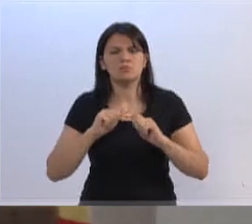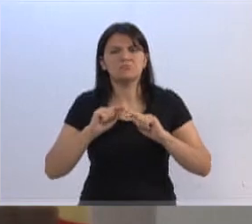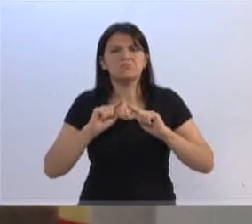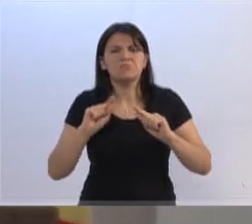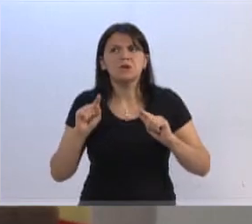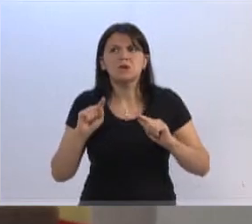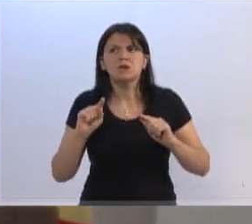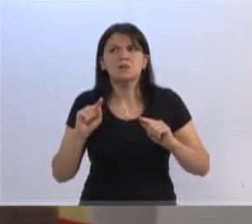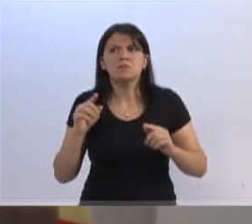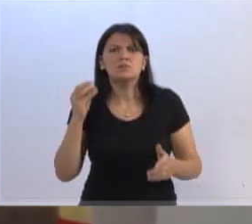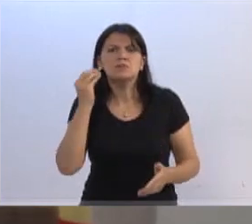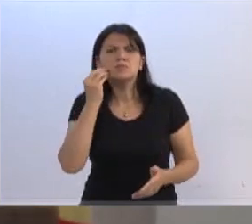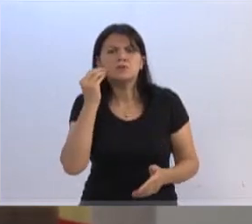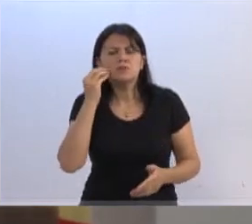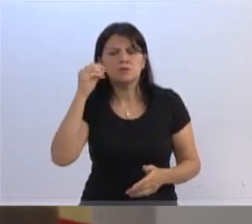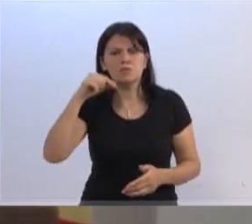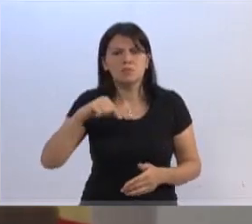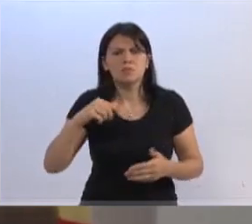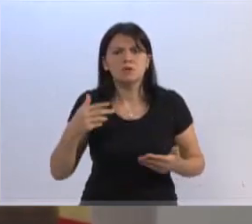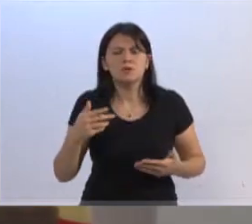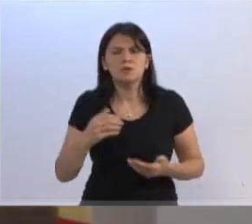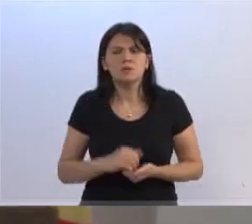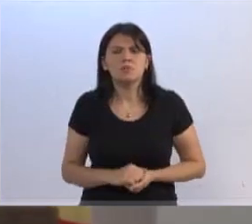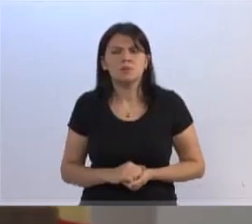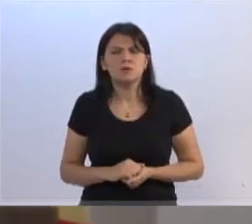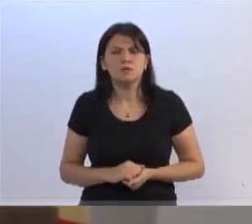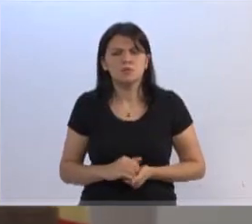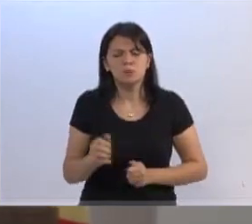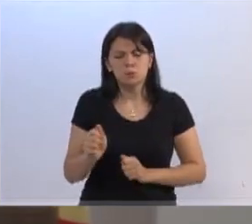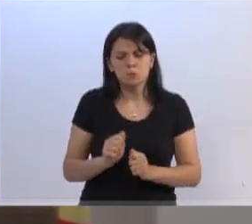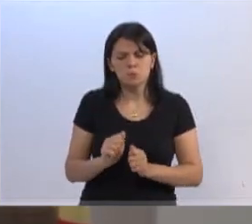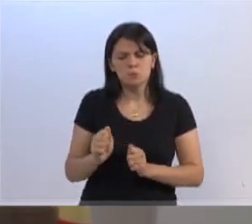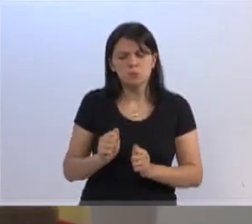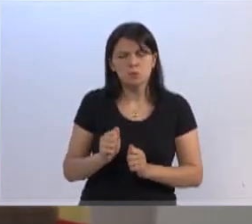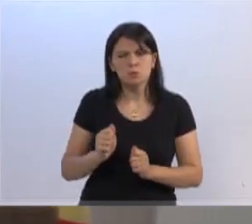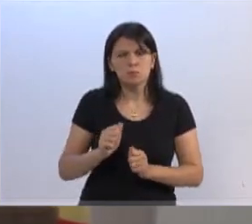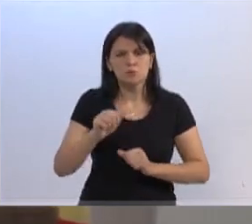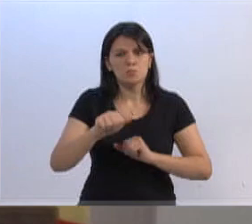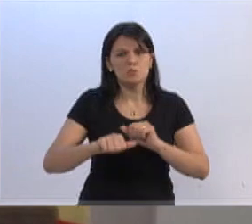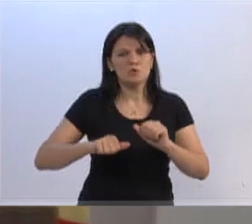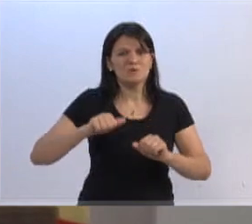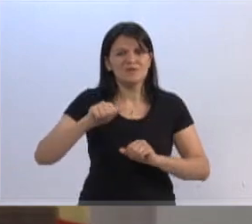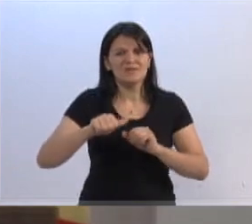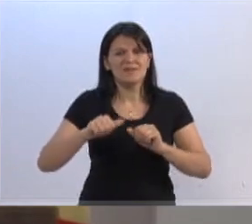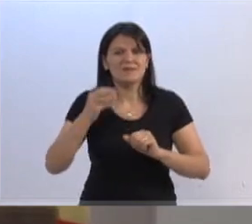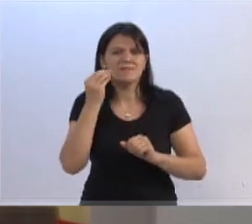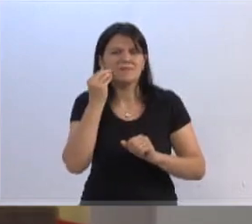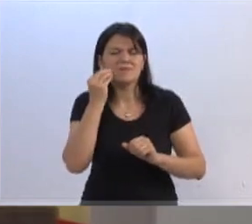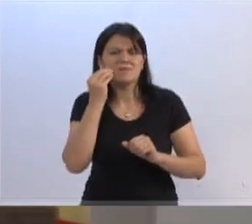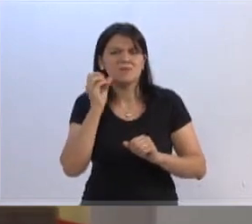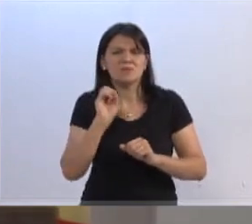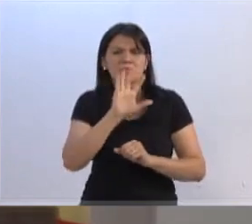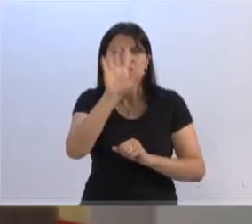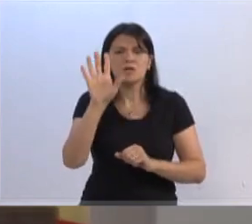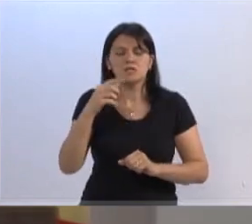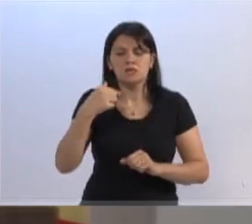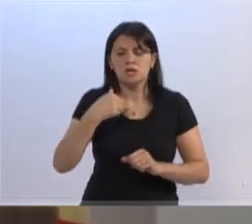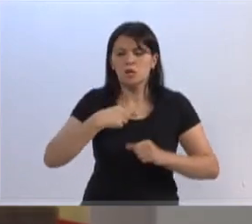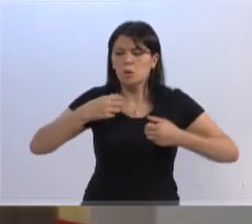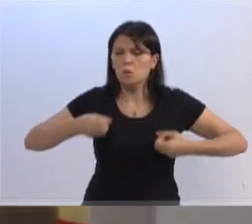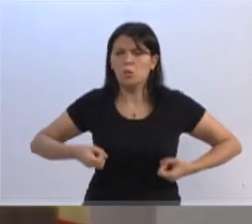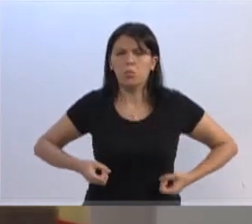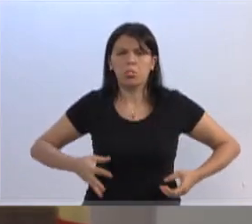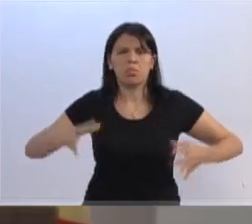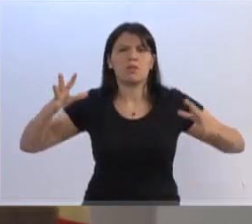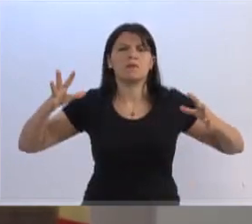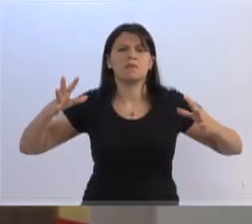repente, tentam aqui manipular, distorcer as questões e tentando passar uma imagem como se eu fosse gastador